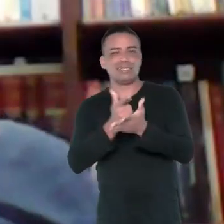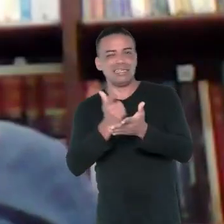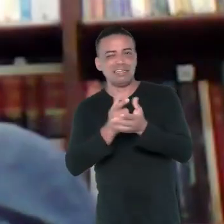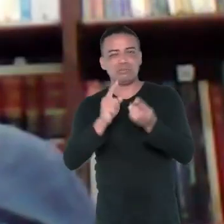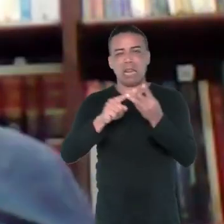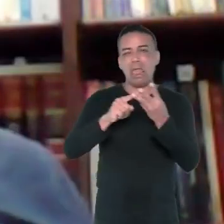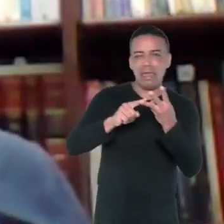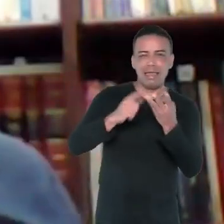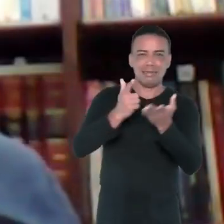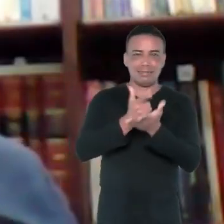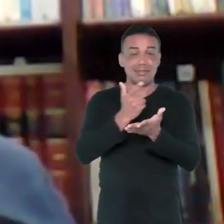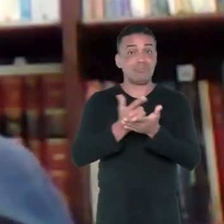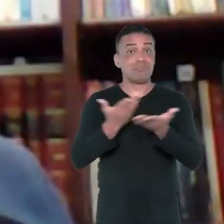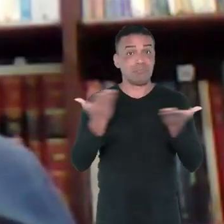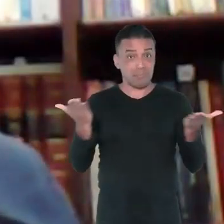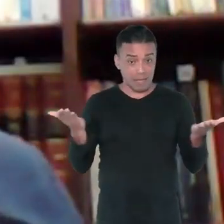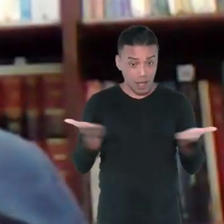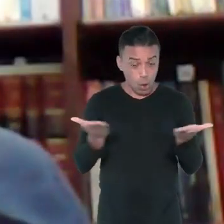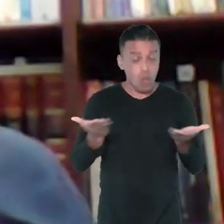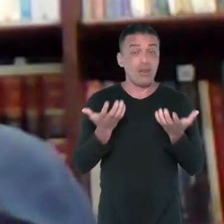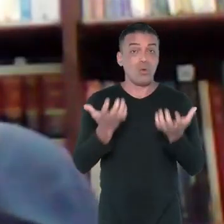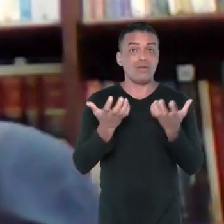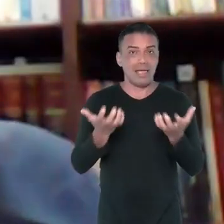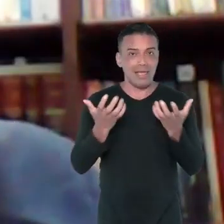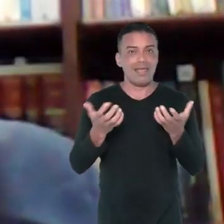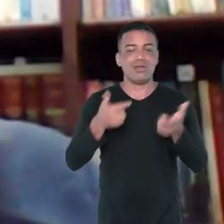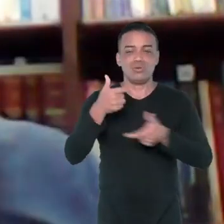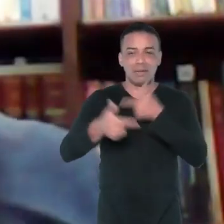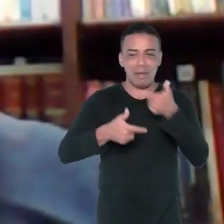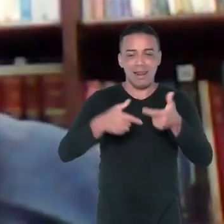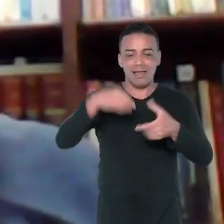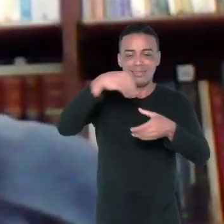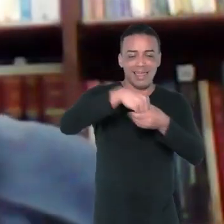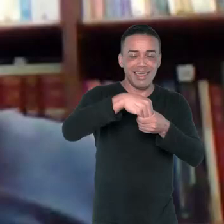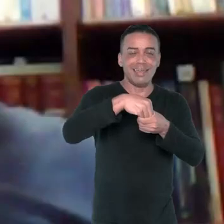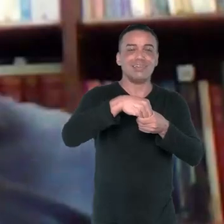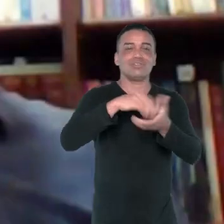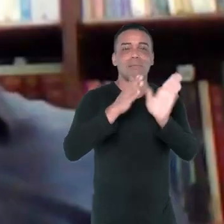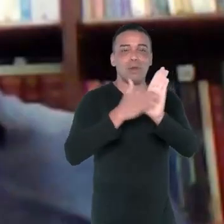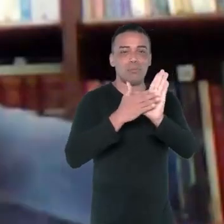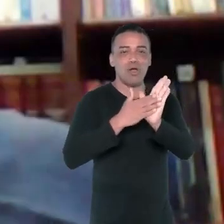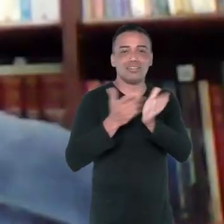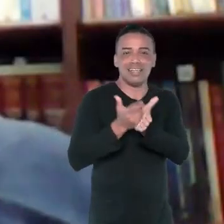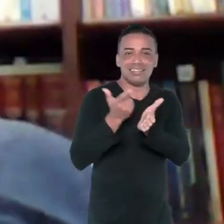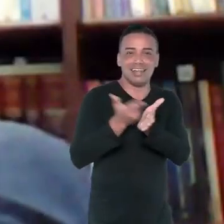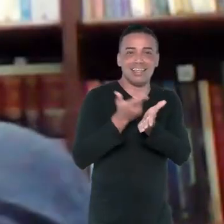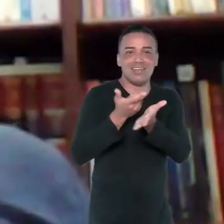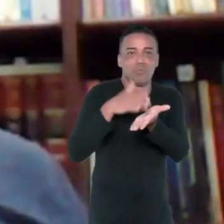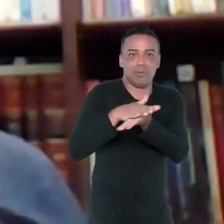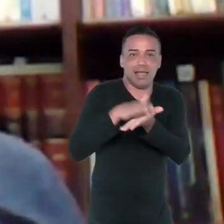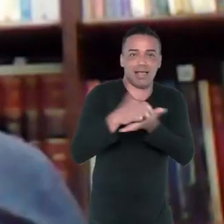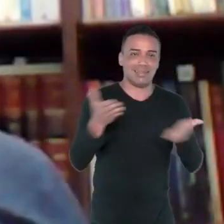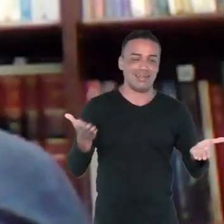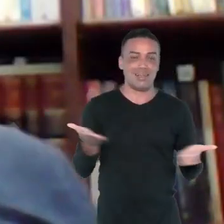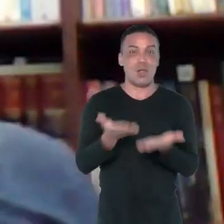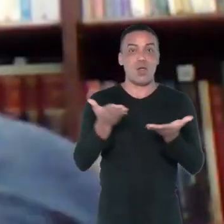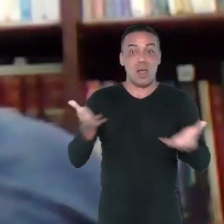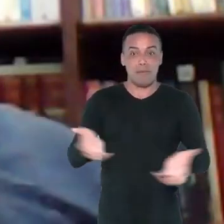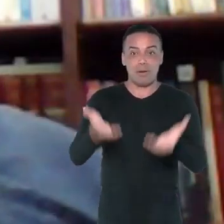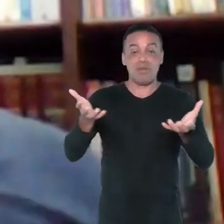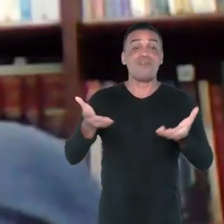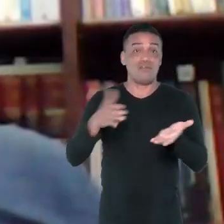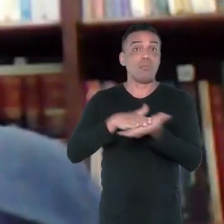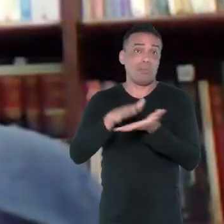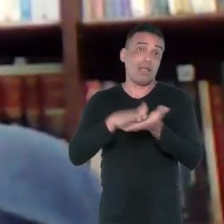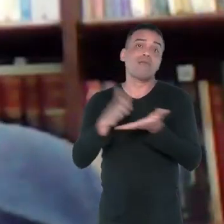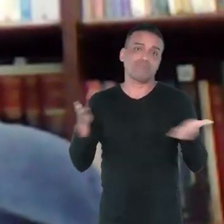mas agora eu quero trabalhar com esse, promover esse. Por exemplo, esse livro foi